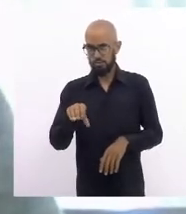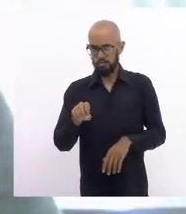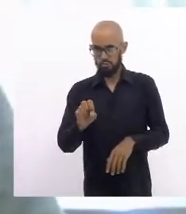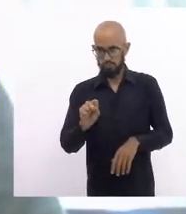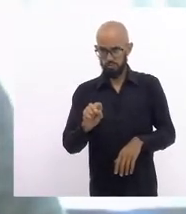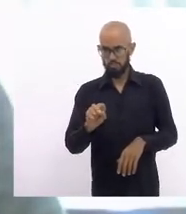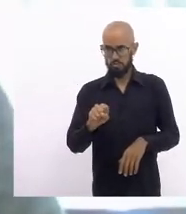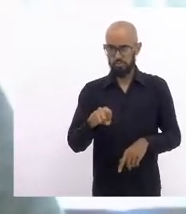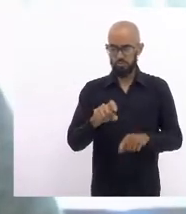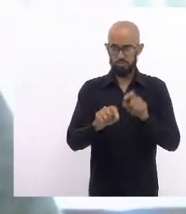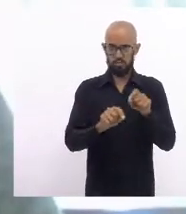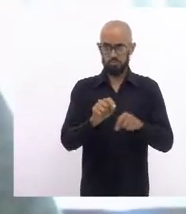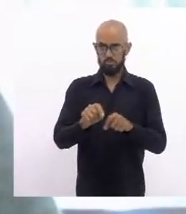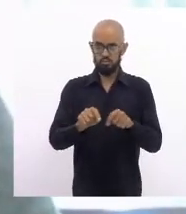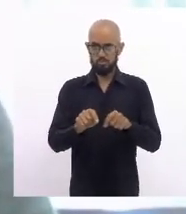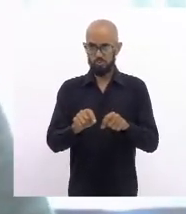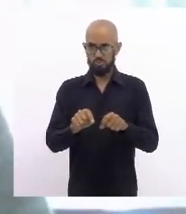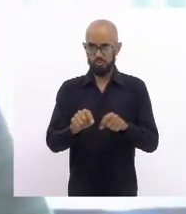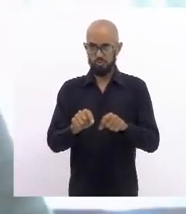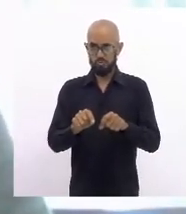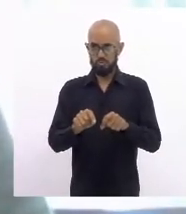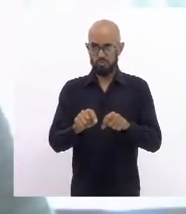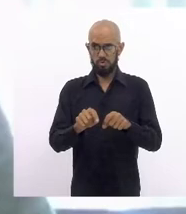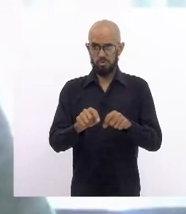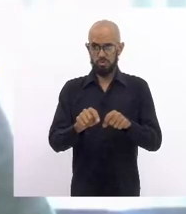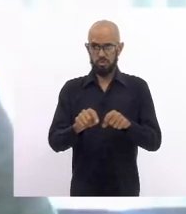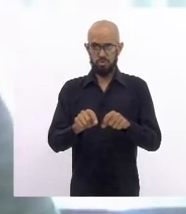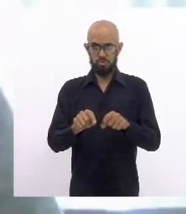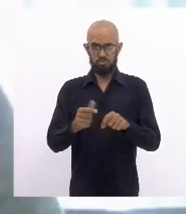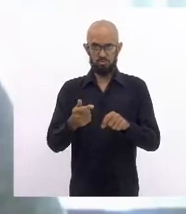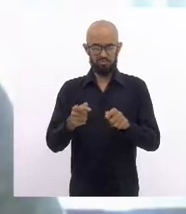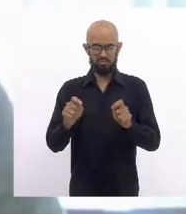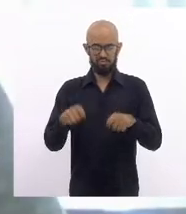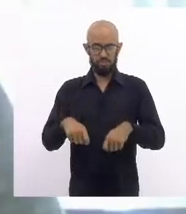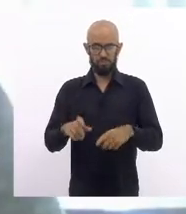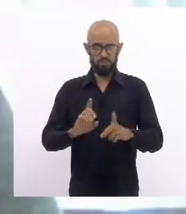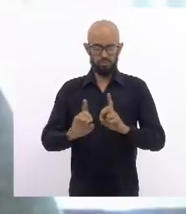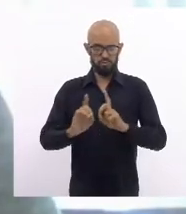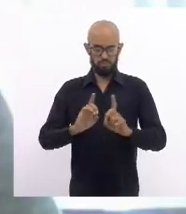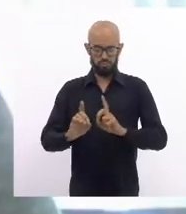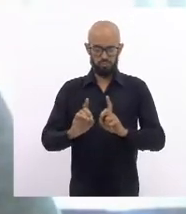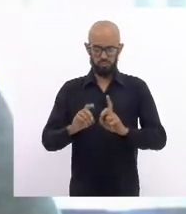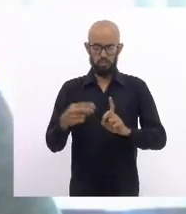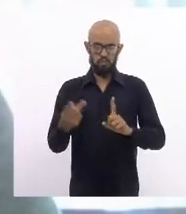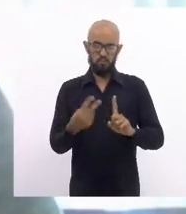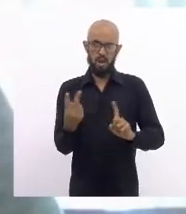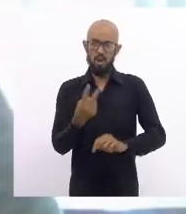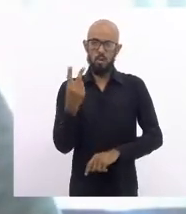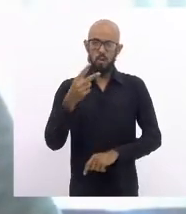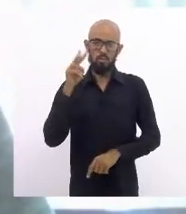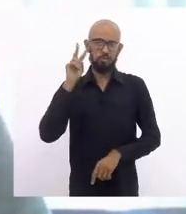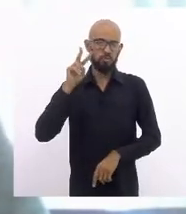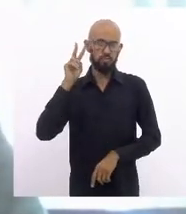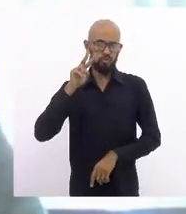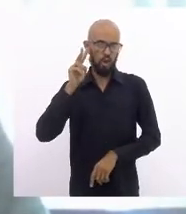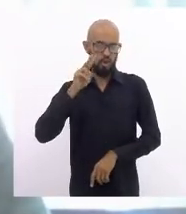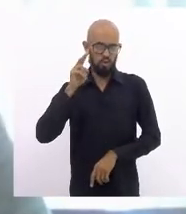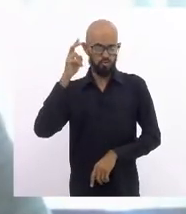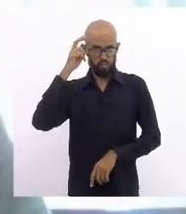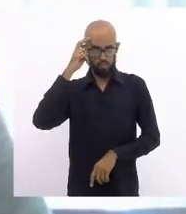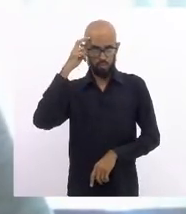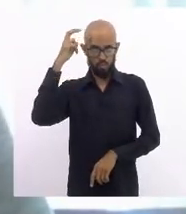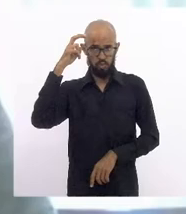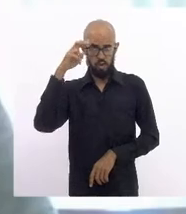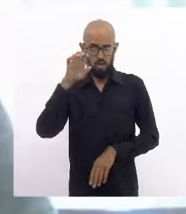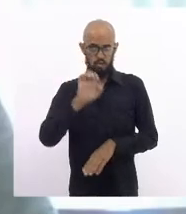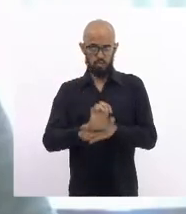tem um clube centenário, que tem indiscutível valor histórico e cultural para o Estado do Rio de Janeiro, tendo sido